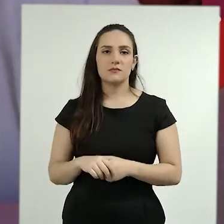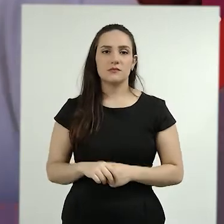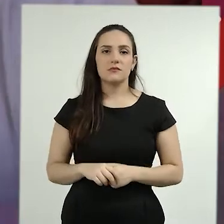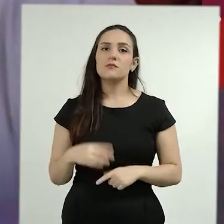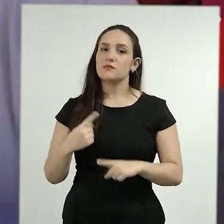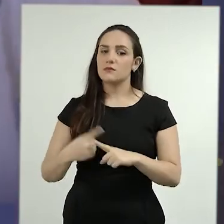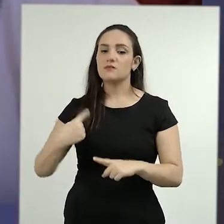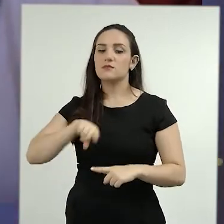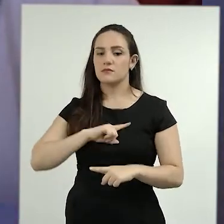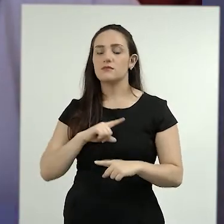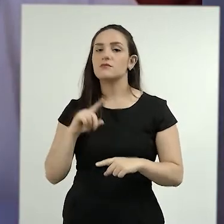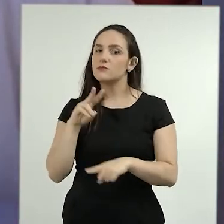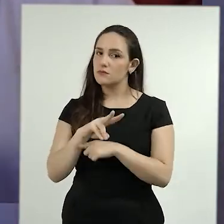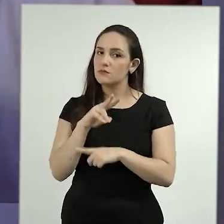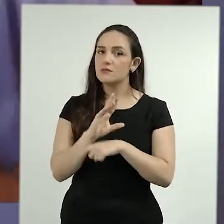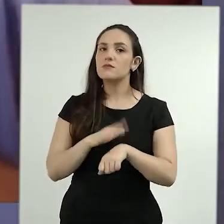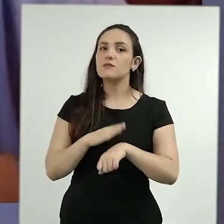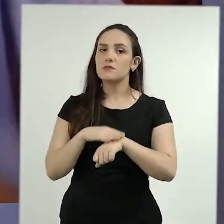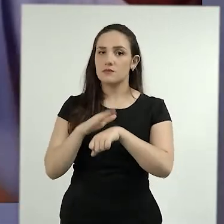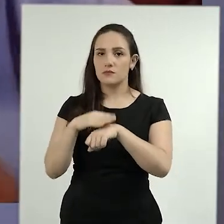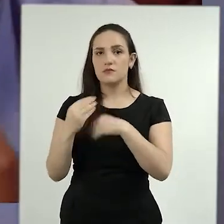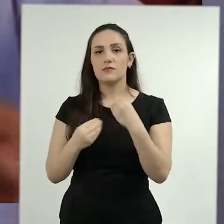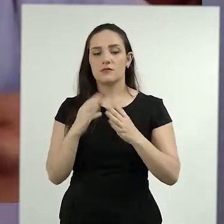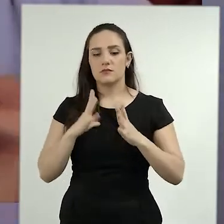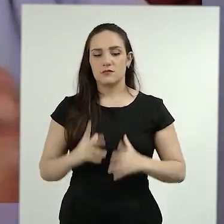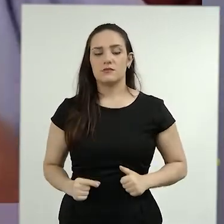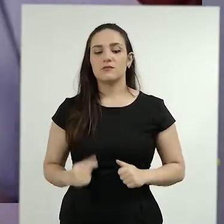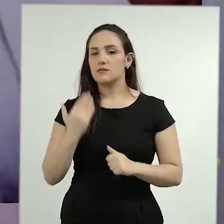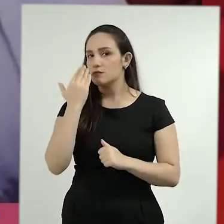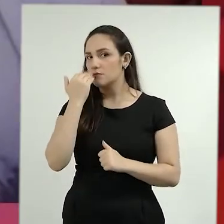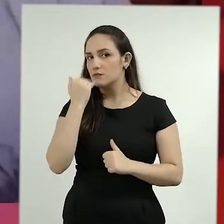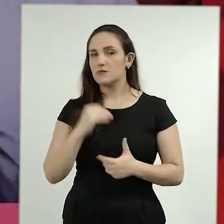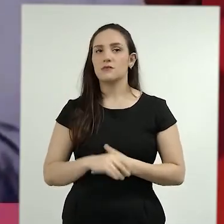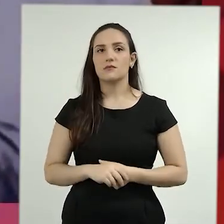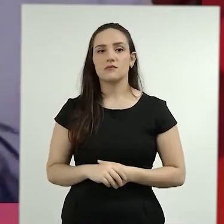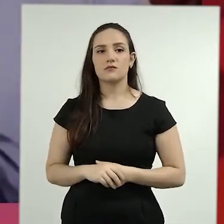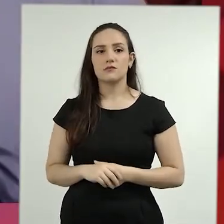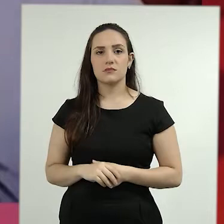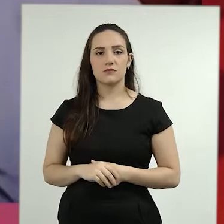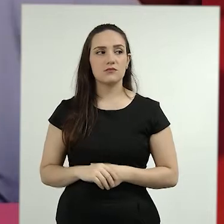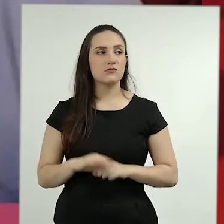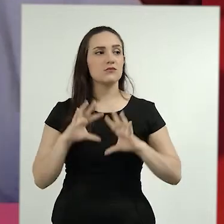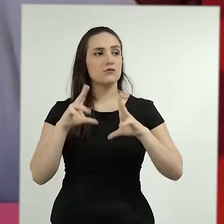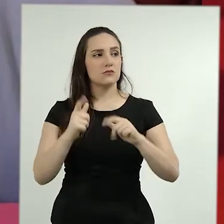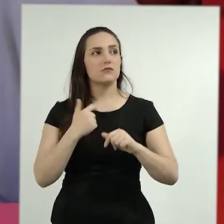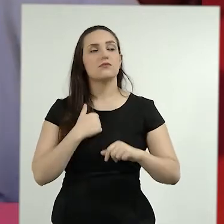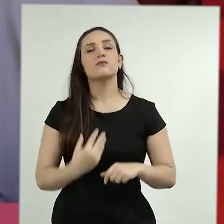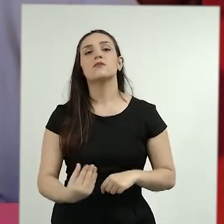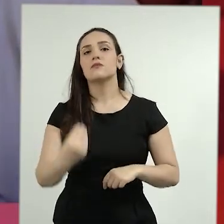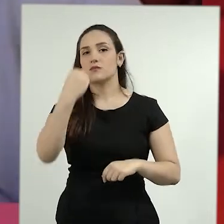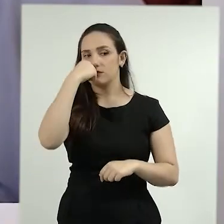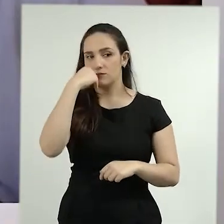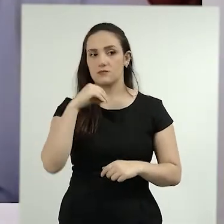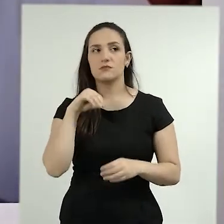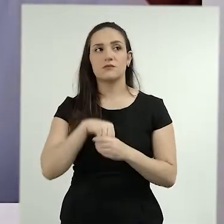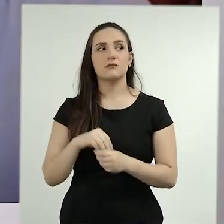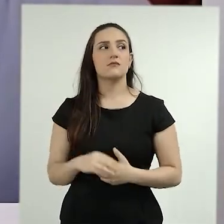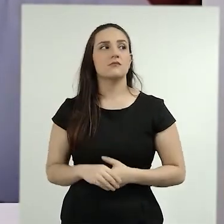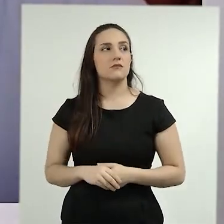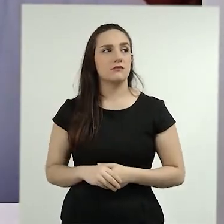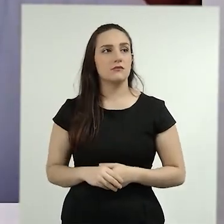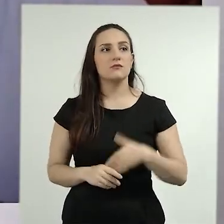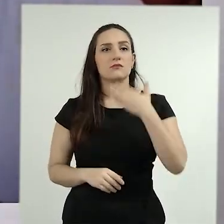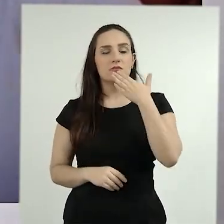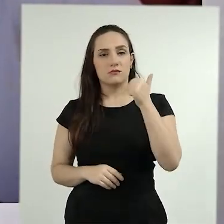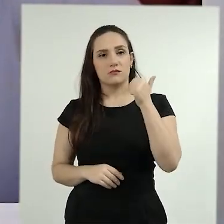China, não digo aqui, a gente vai cuidar realmente muito mais da higienização dos alimentos, daquilo que a gente vai consumir, vai